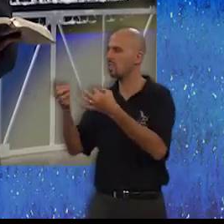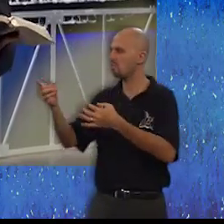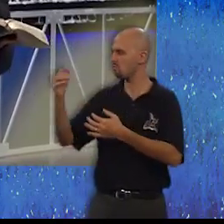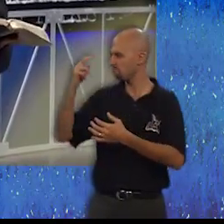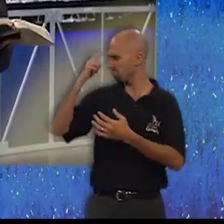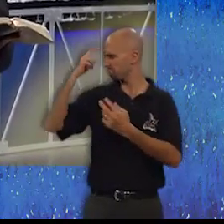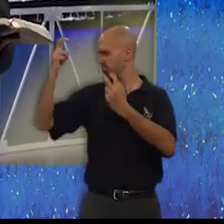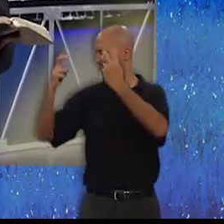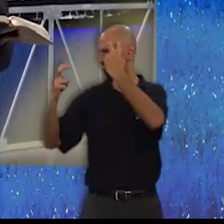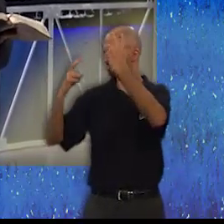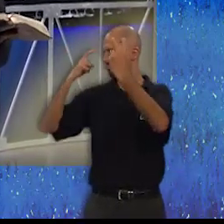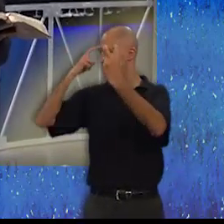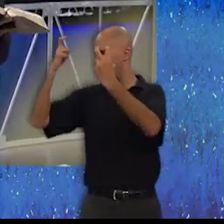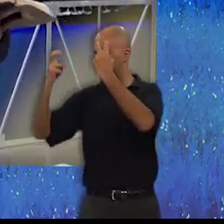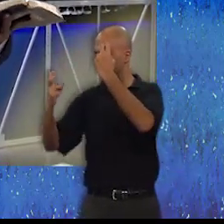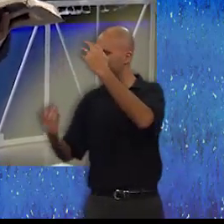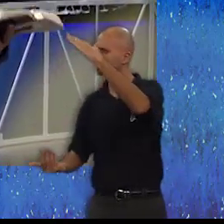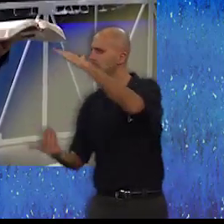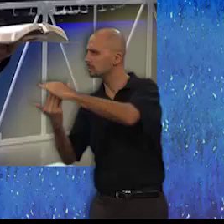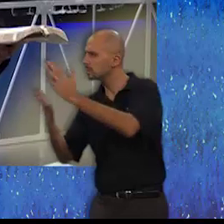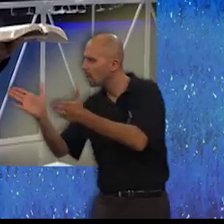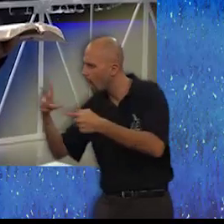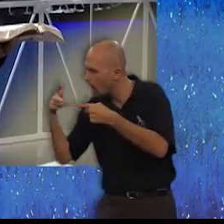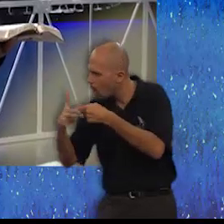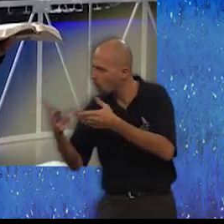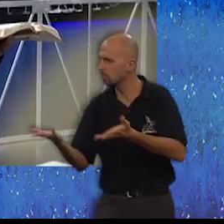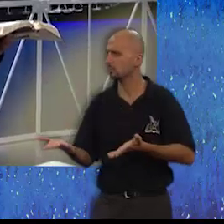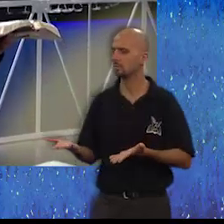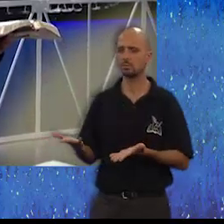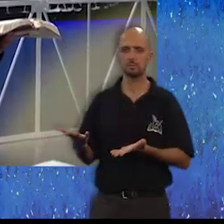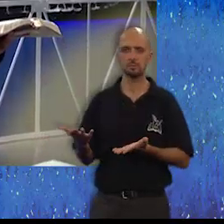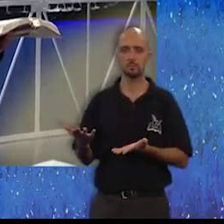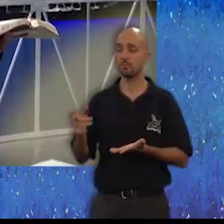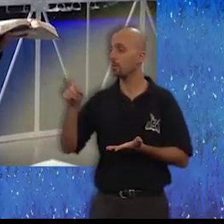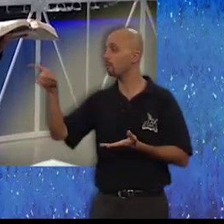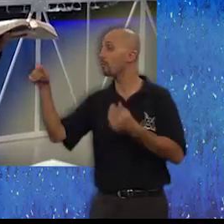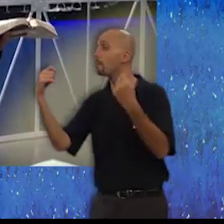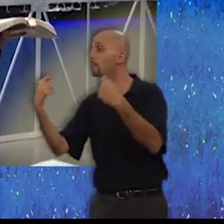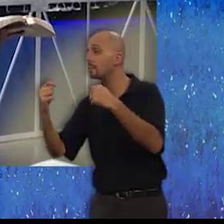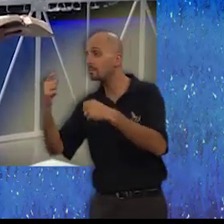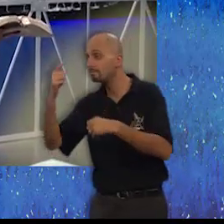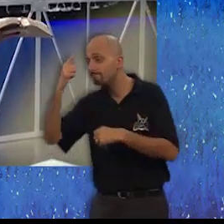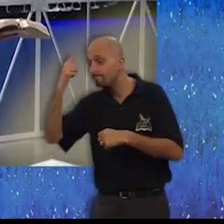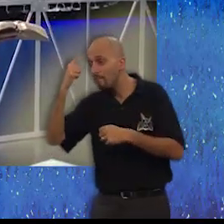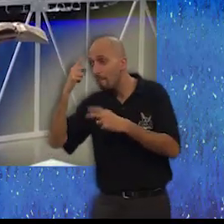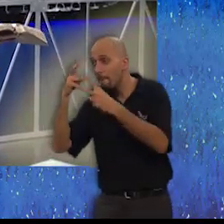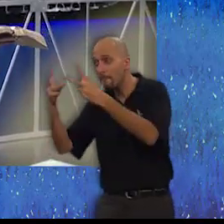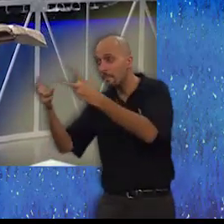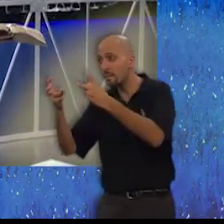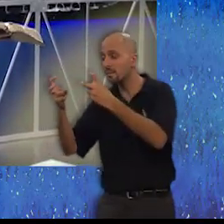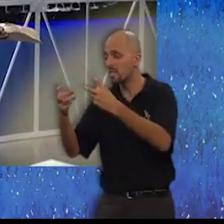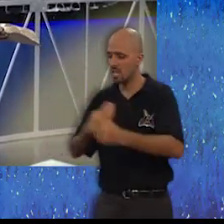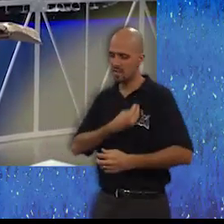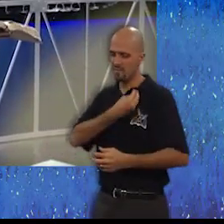sabe. Ei, para um pouco, meu filho. Eu quero que você entenda o seguinte: você tem que nascer de